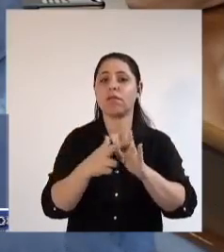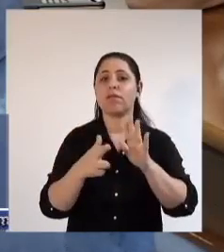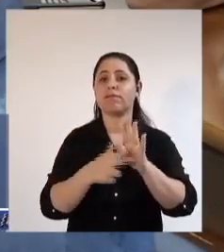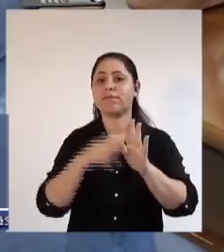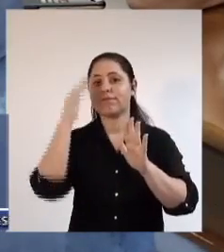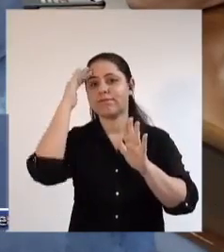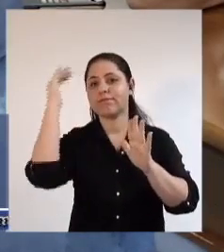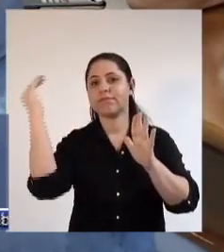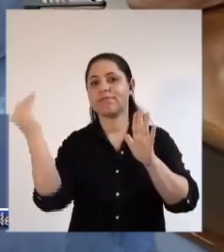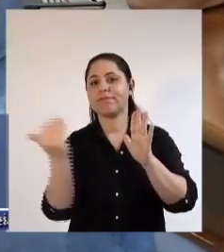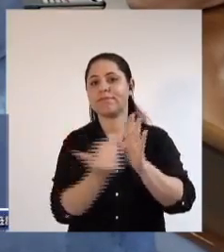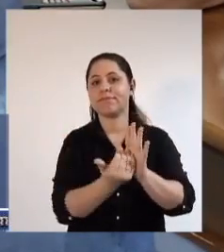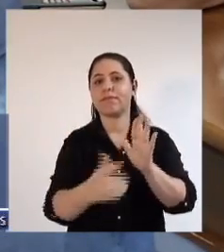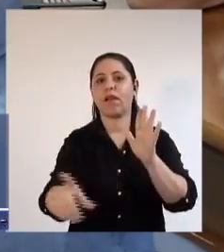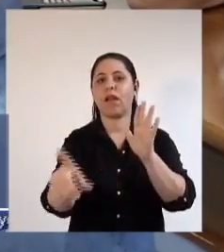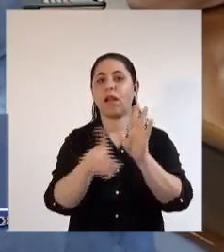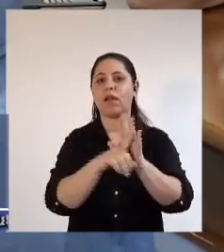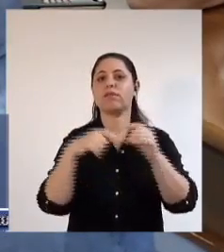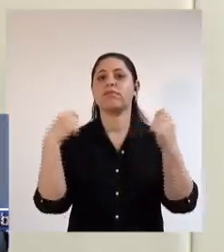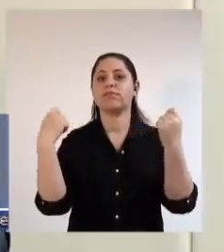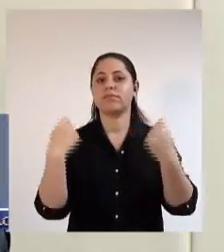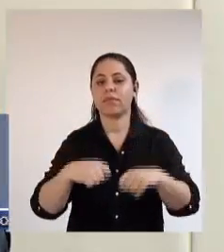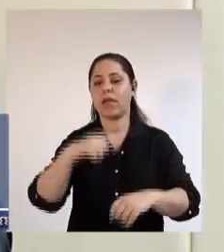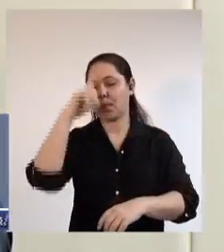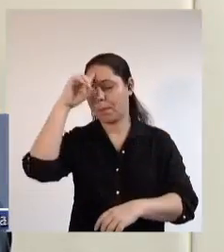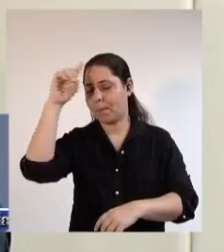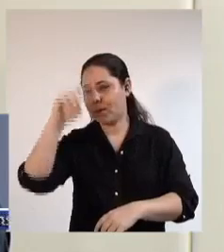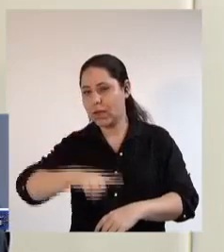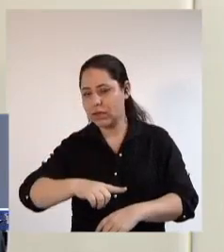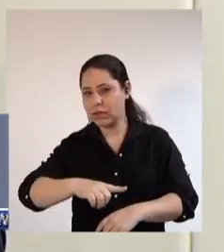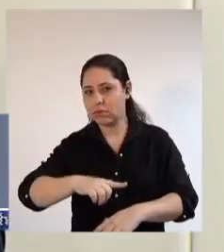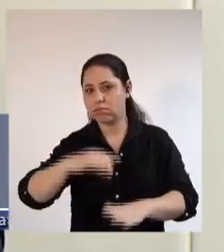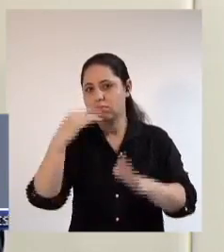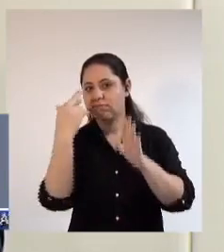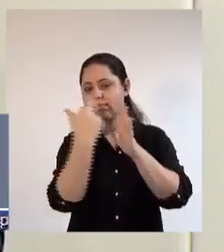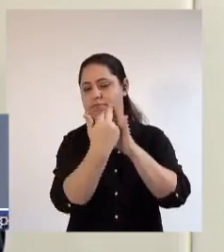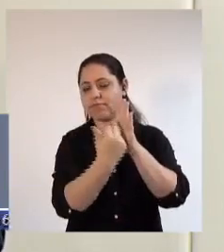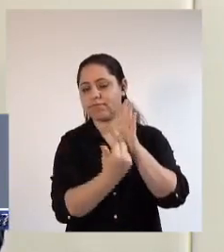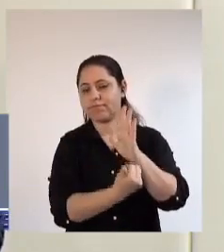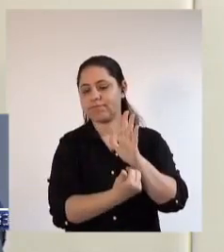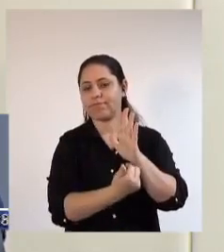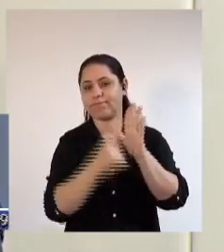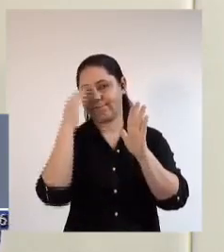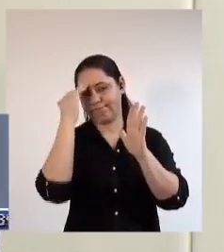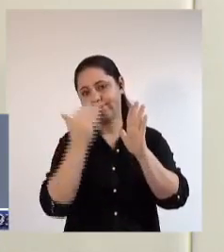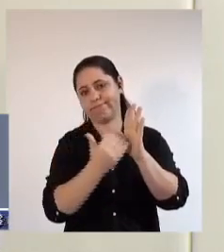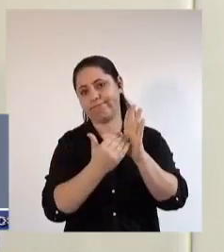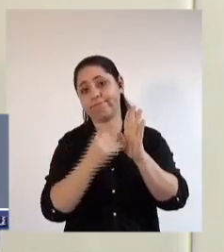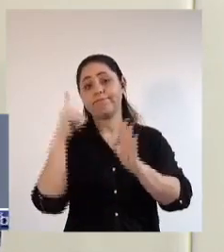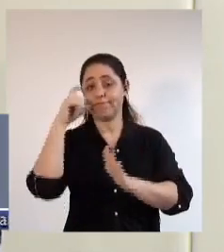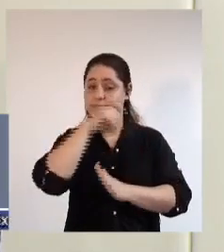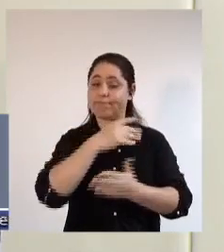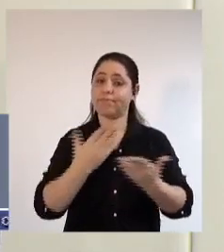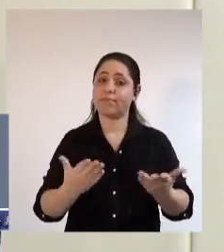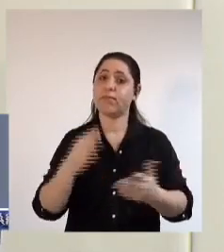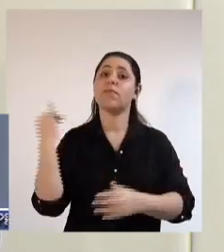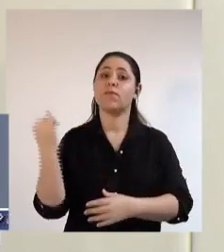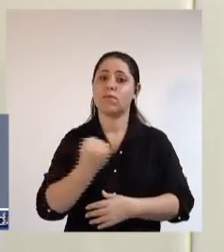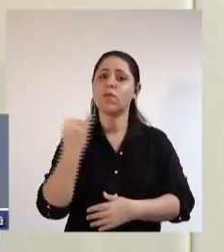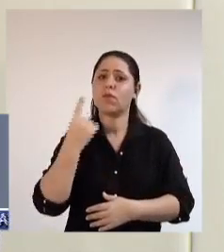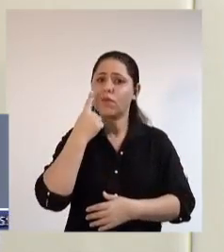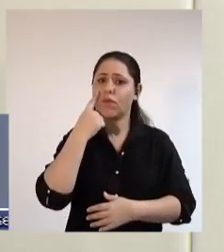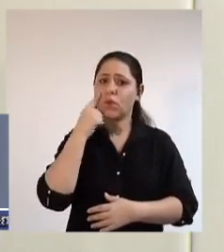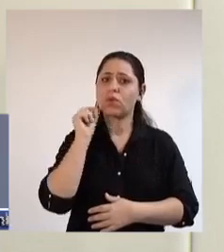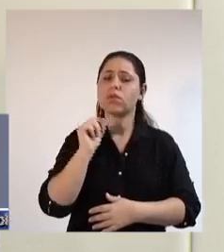cumprir já que a lei manda cumprir um rito extensa e aí é tudo fico tão é importante é eu eu